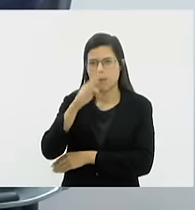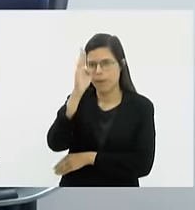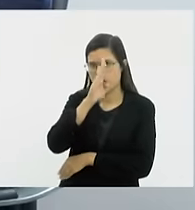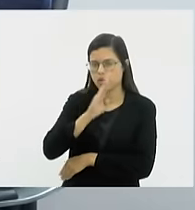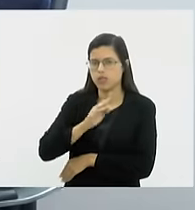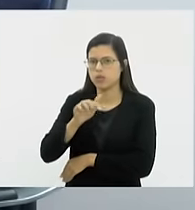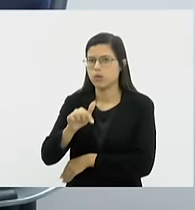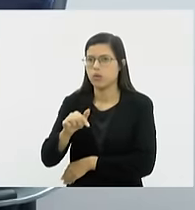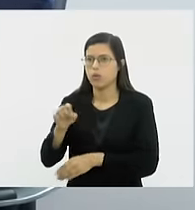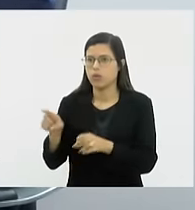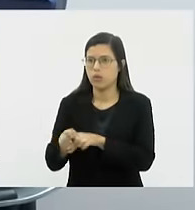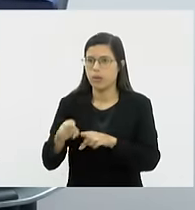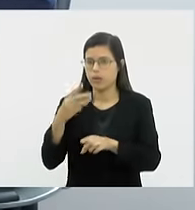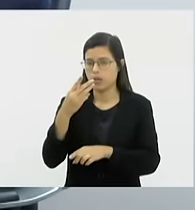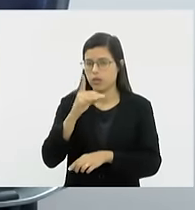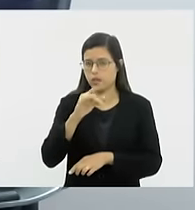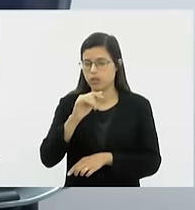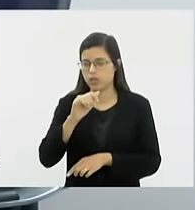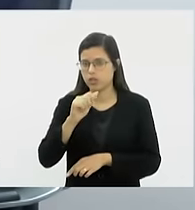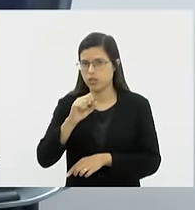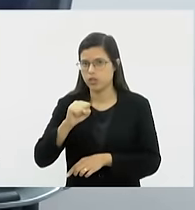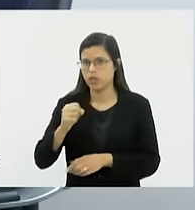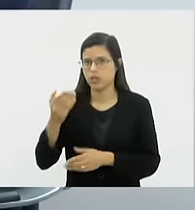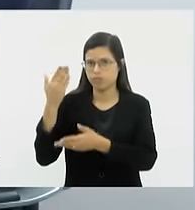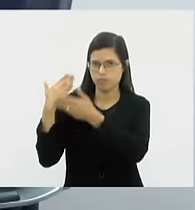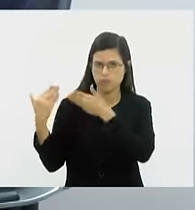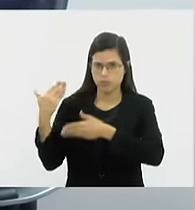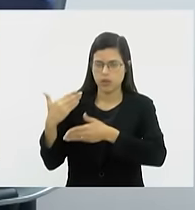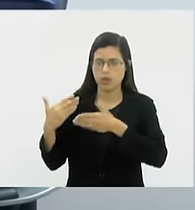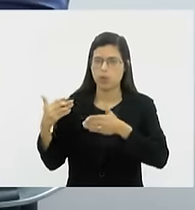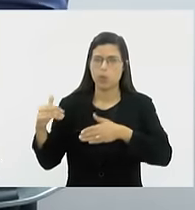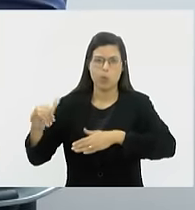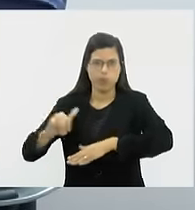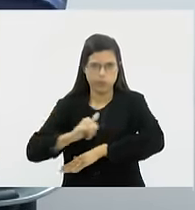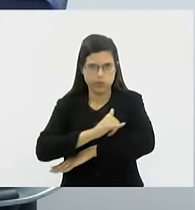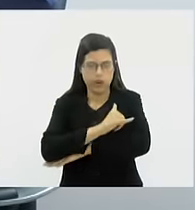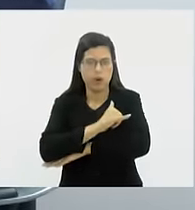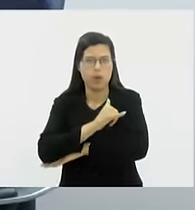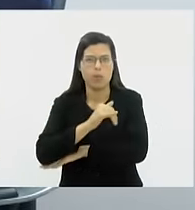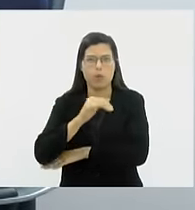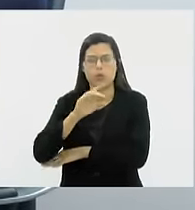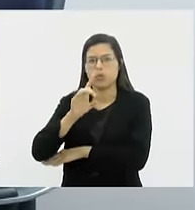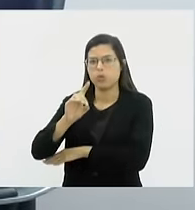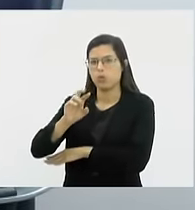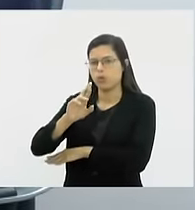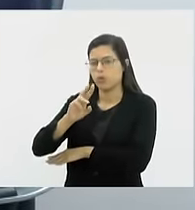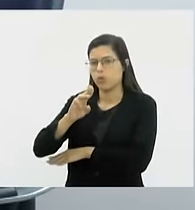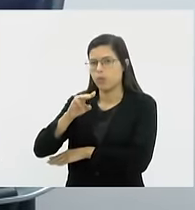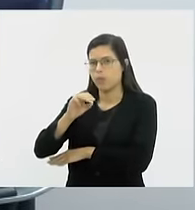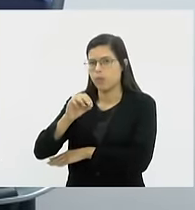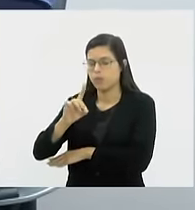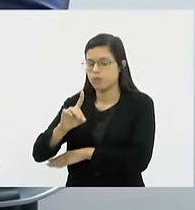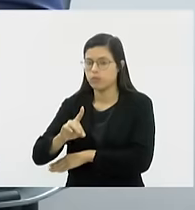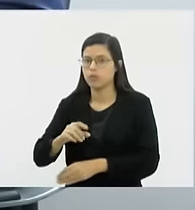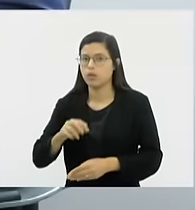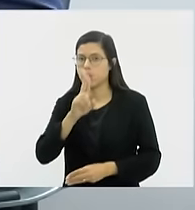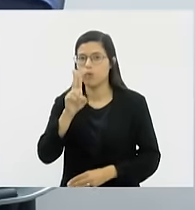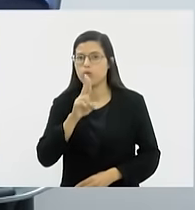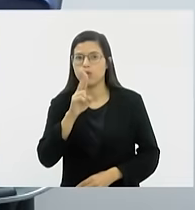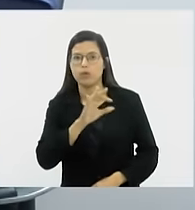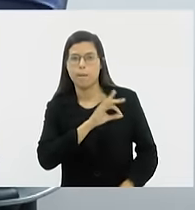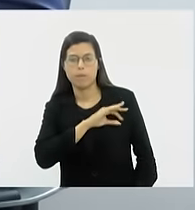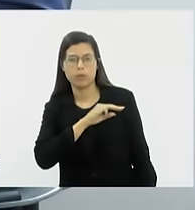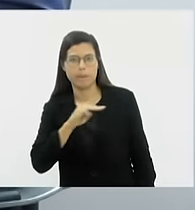há 3 dias atrás no aeroporto Santos Dumont, que a gente vai ver ali. E ela usa a Polícia Militar para dar um